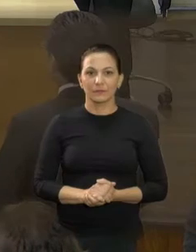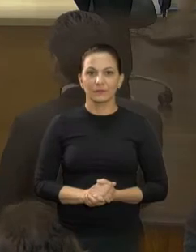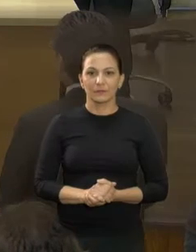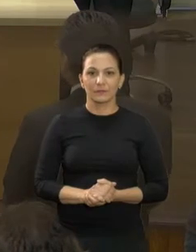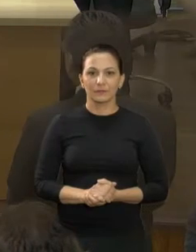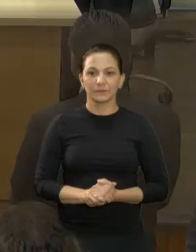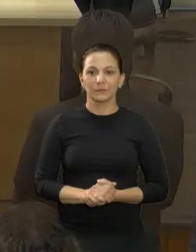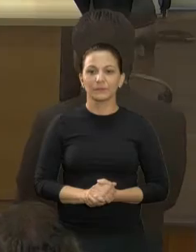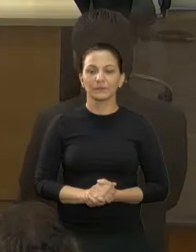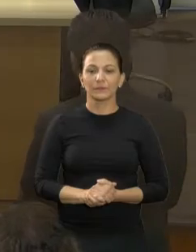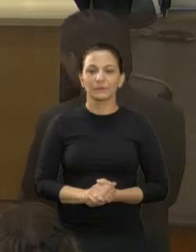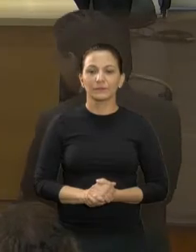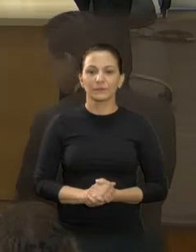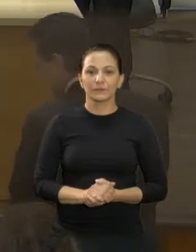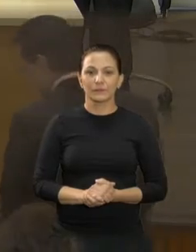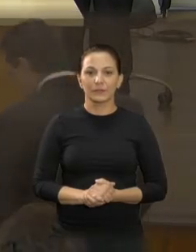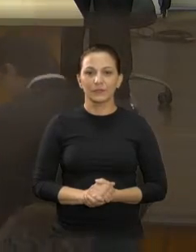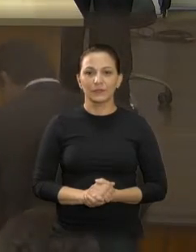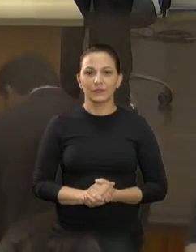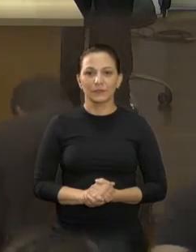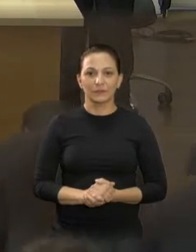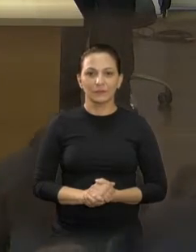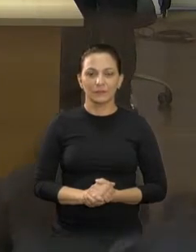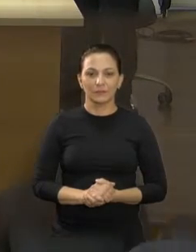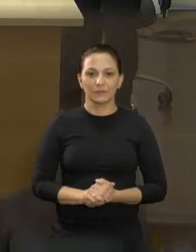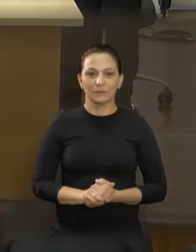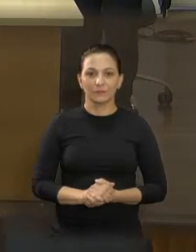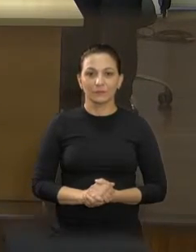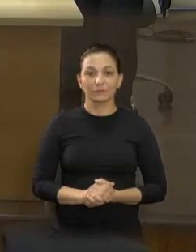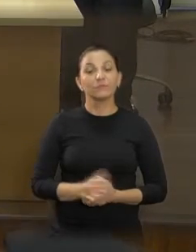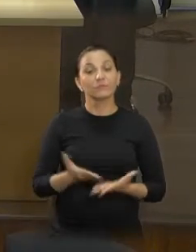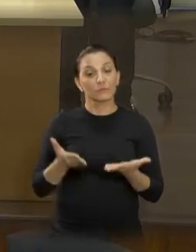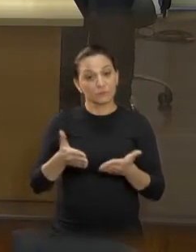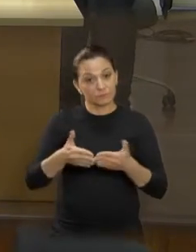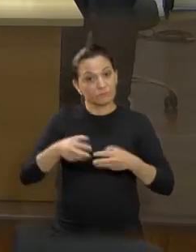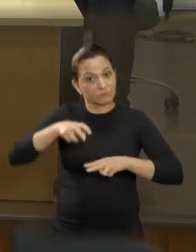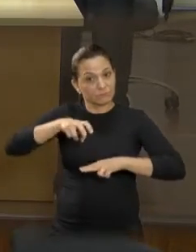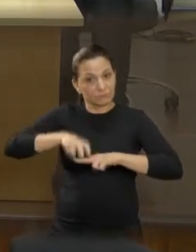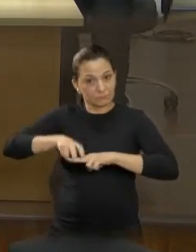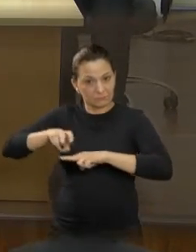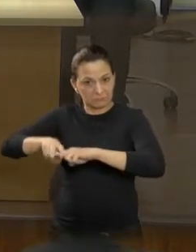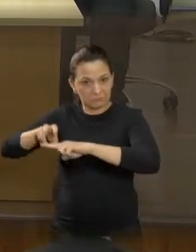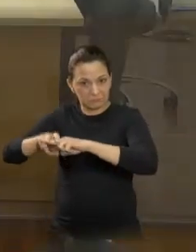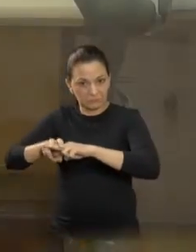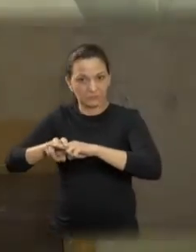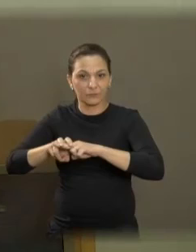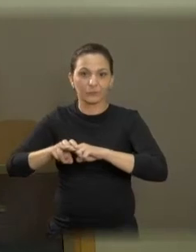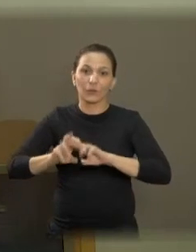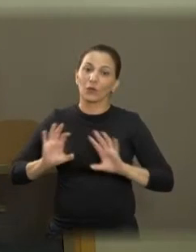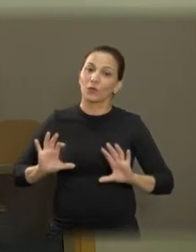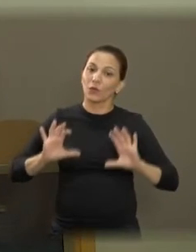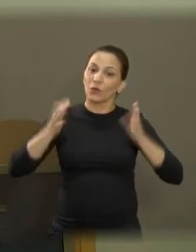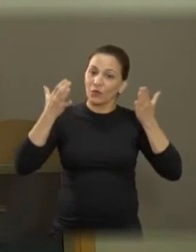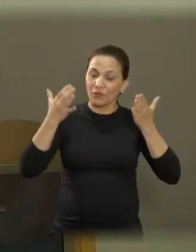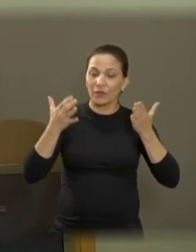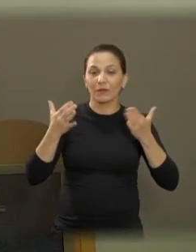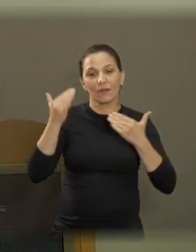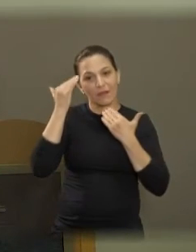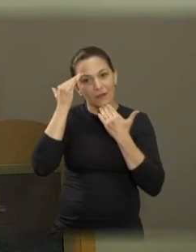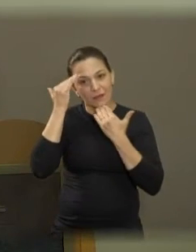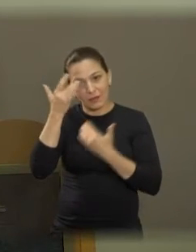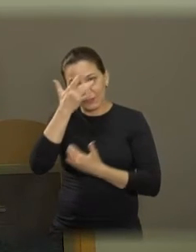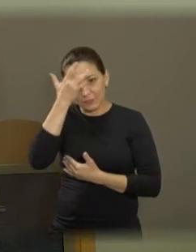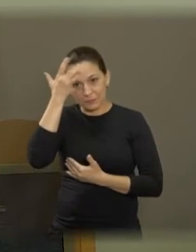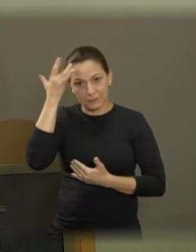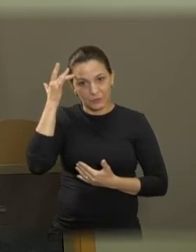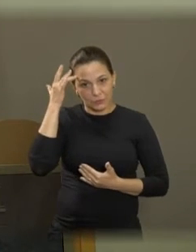Pois bem, por favor, podem sentar-se. Este cerimonial registra e agradece a presença